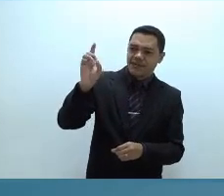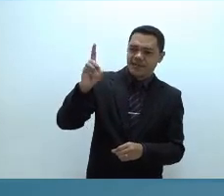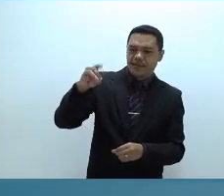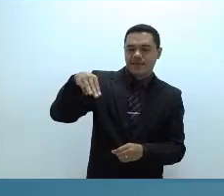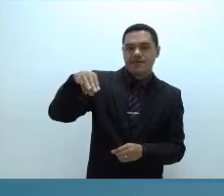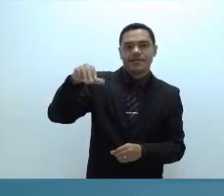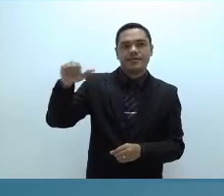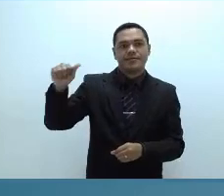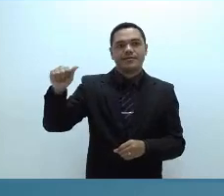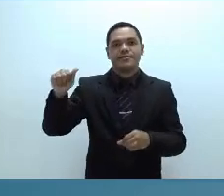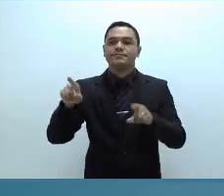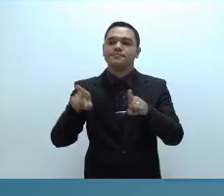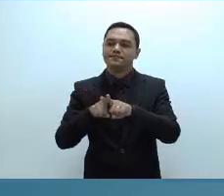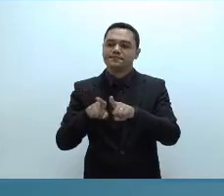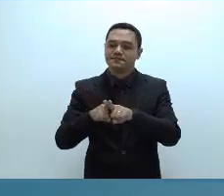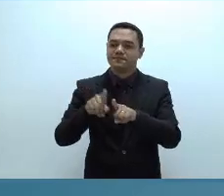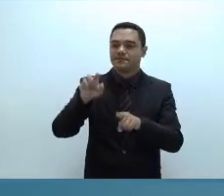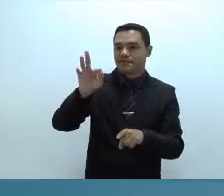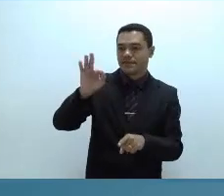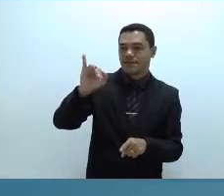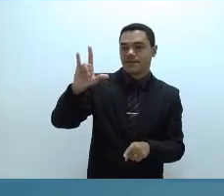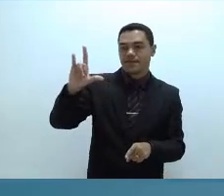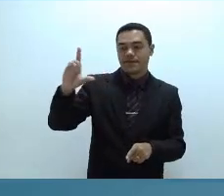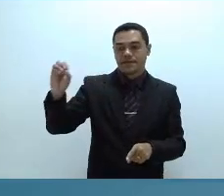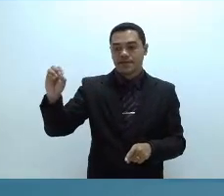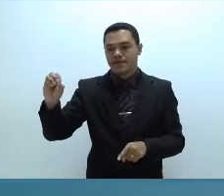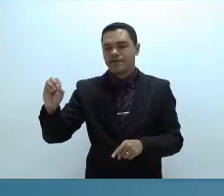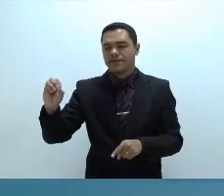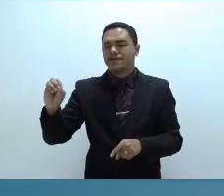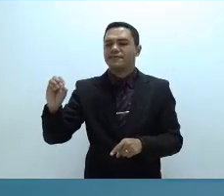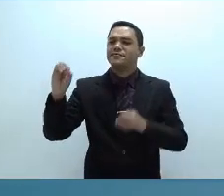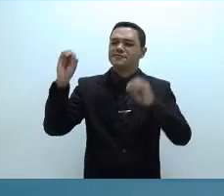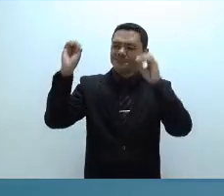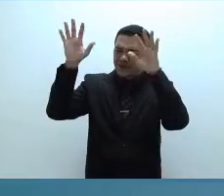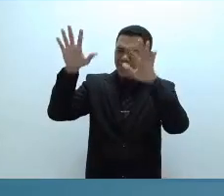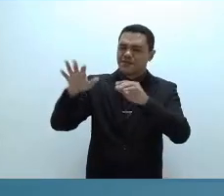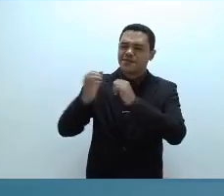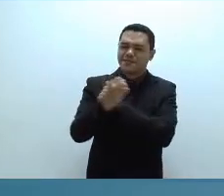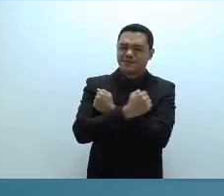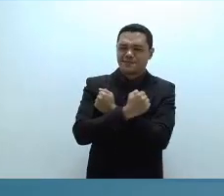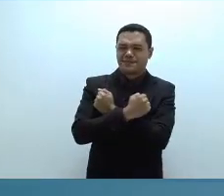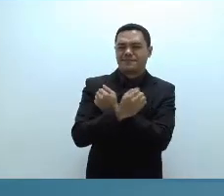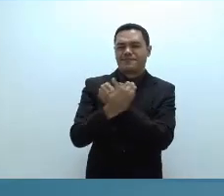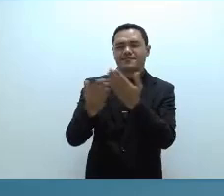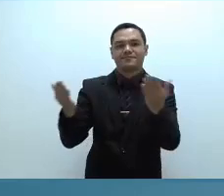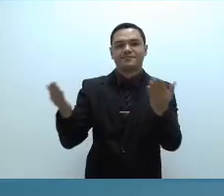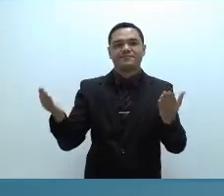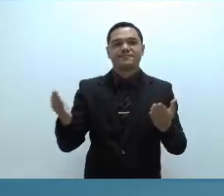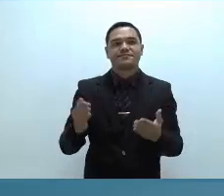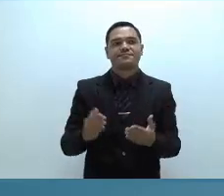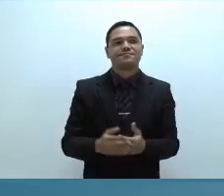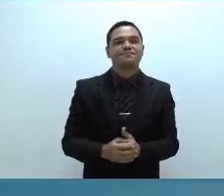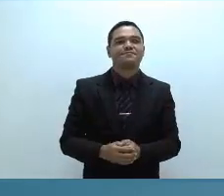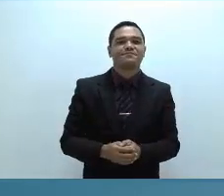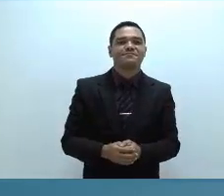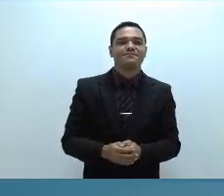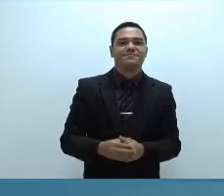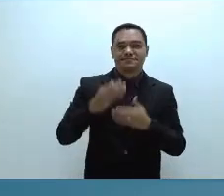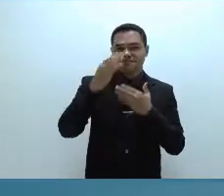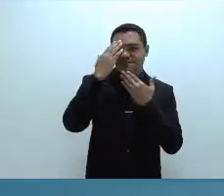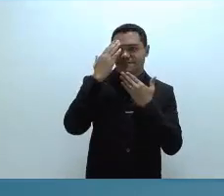Filomena, antecipado. Um grande abraço, que Deus abençoe vocês. Obrigado, presidente.